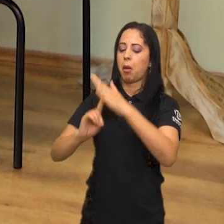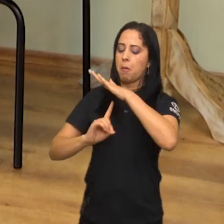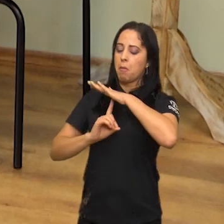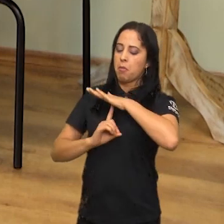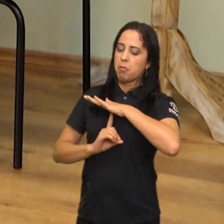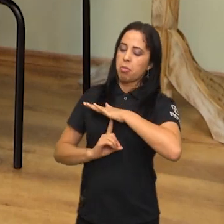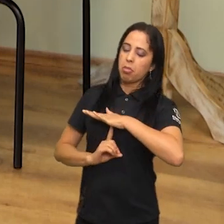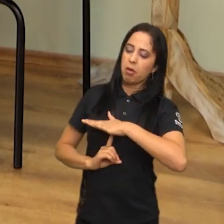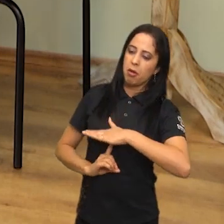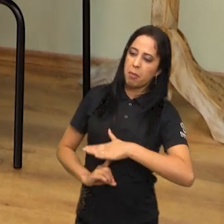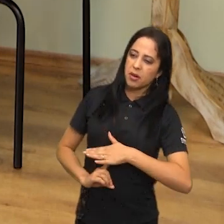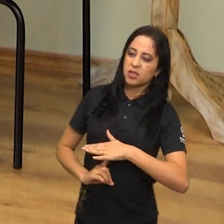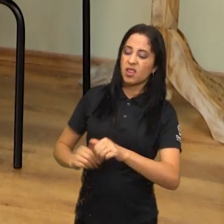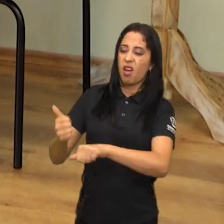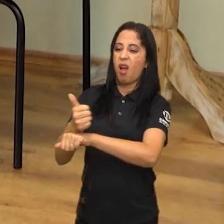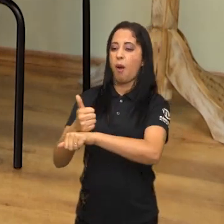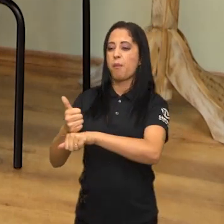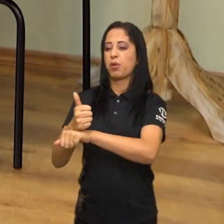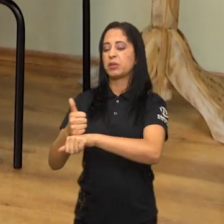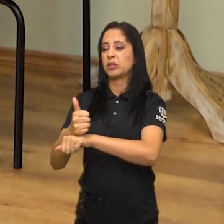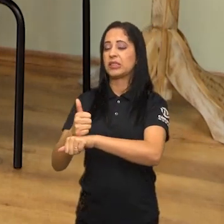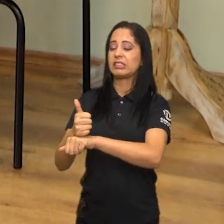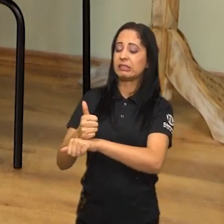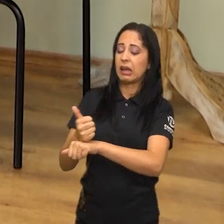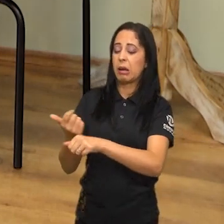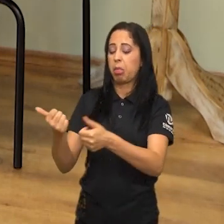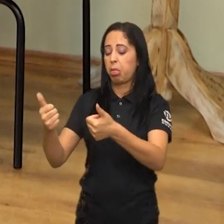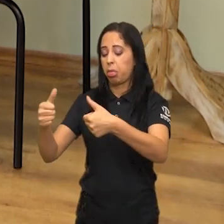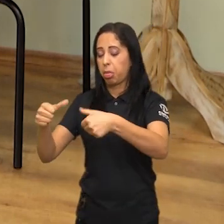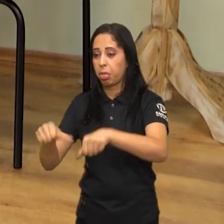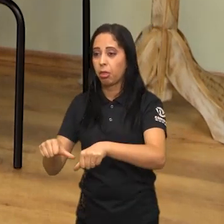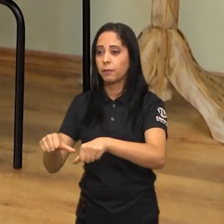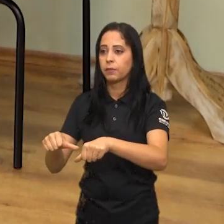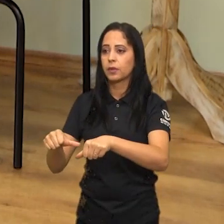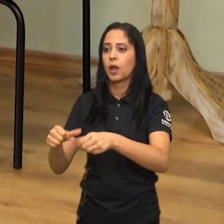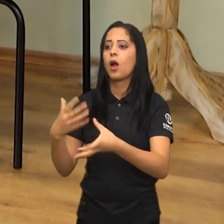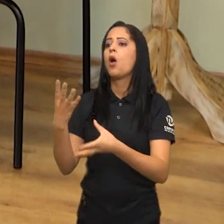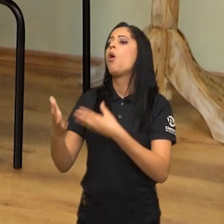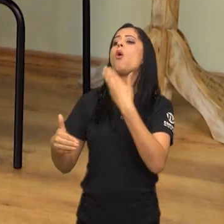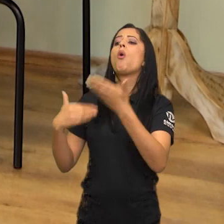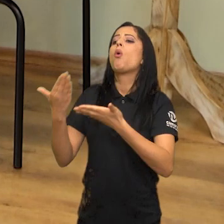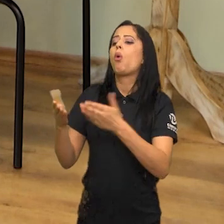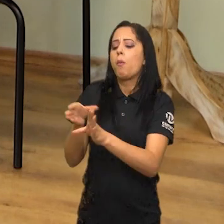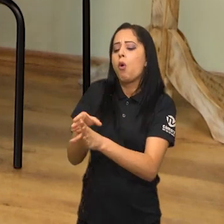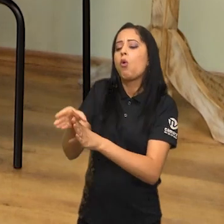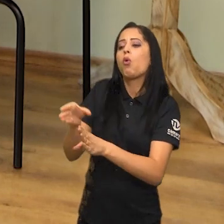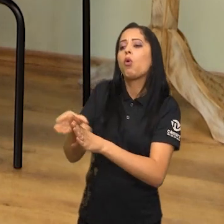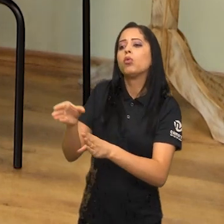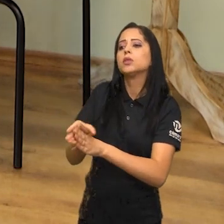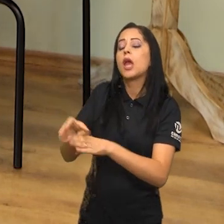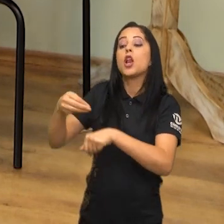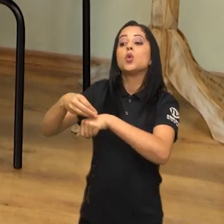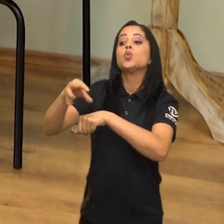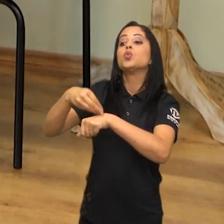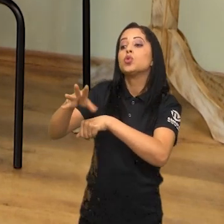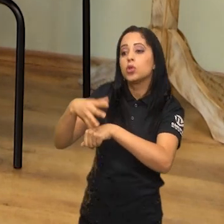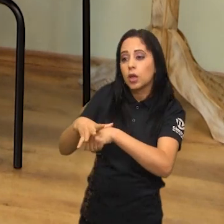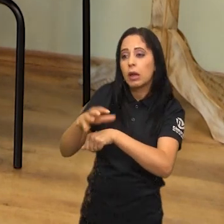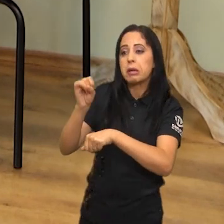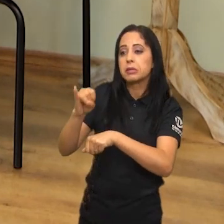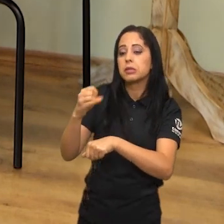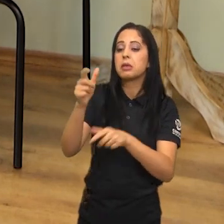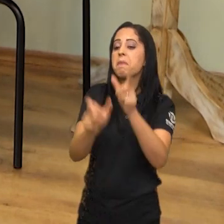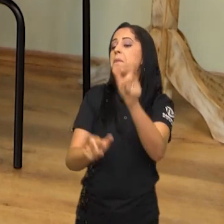ficou, a vida profissional abalada, enfim, pessoal. Qual o conselho que você deixa para as mulheres que estão passando por esse tipo de